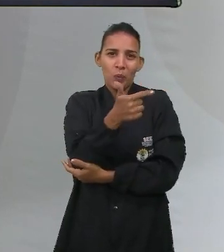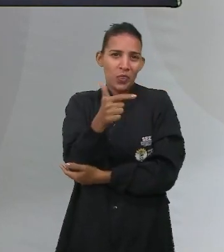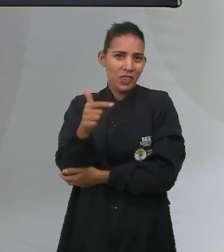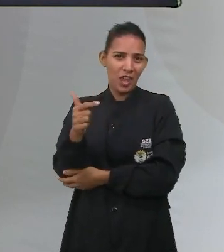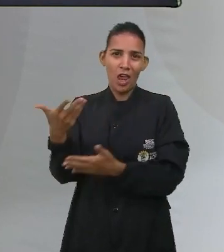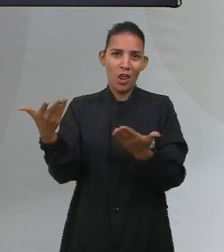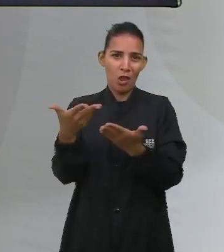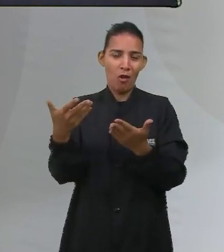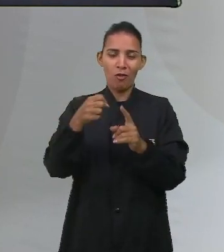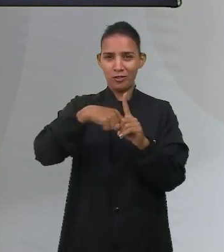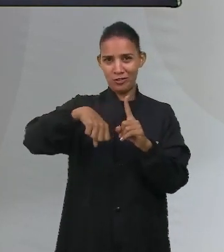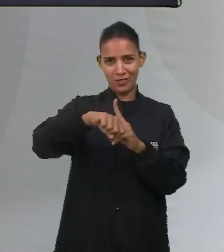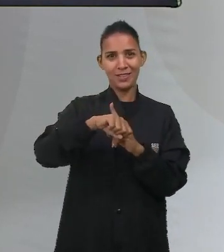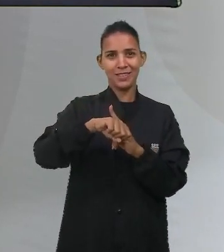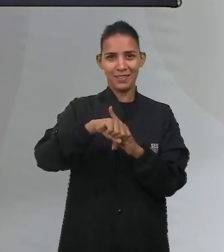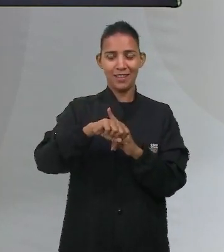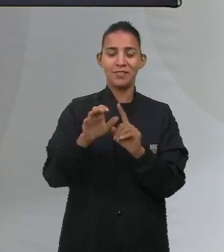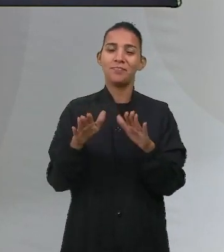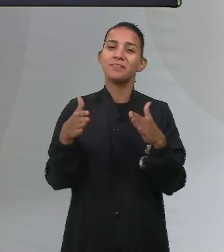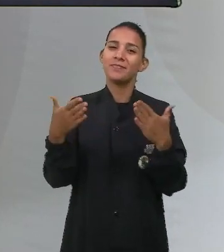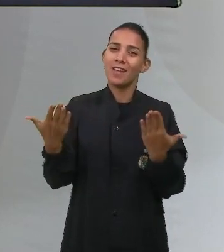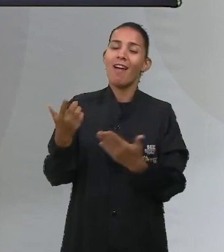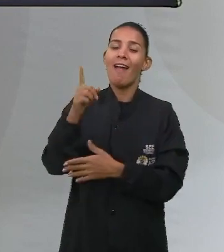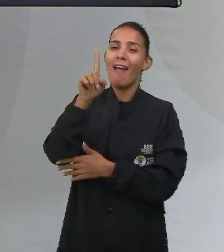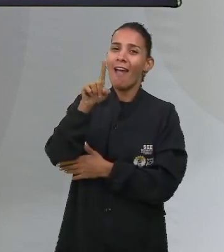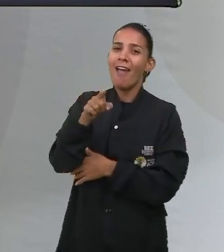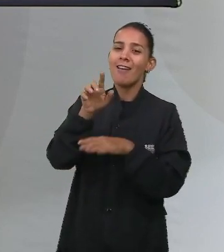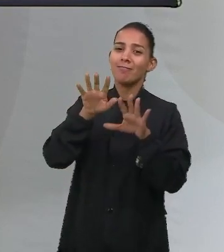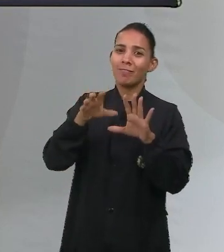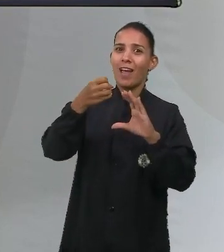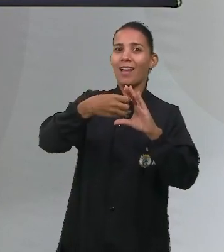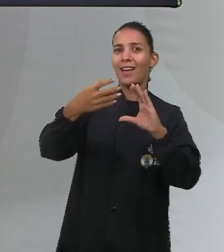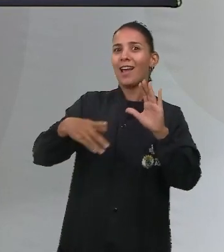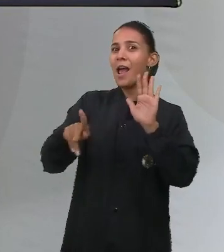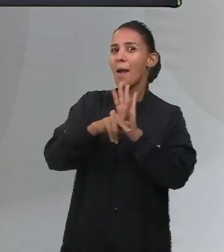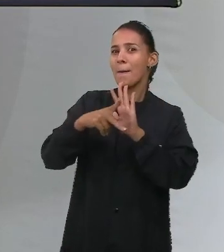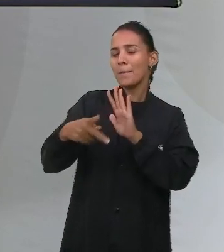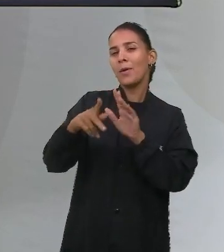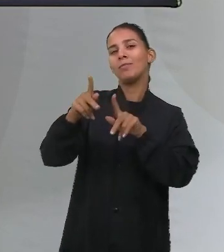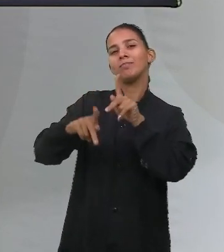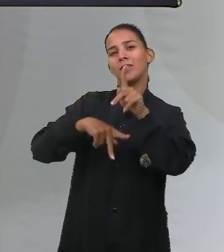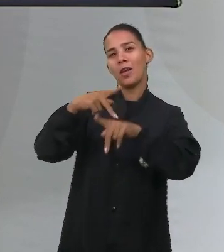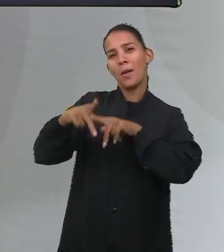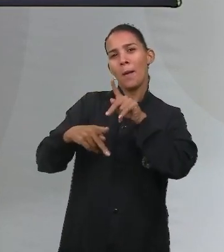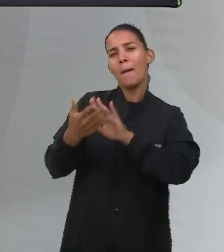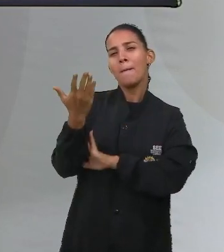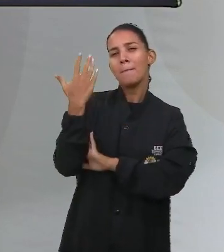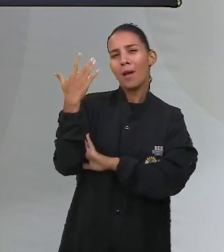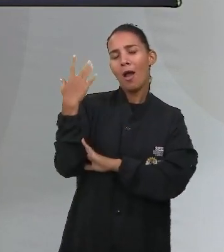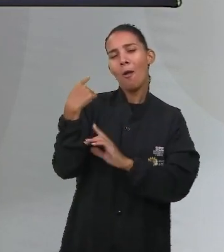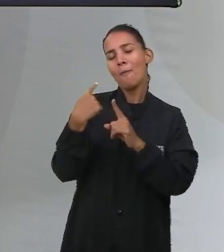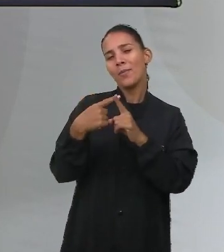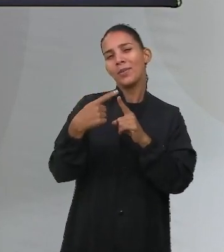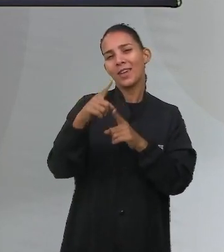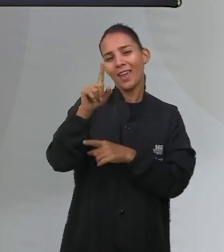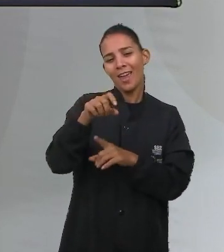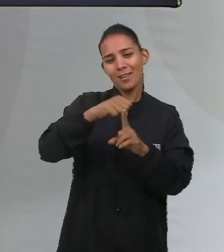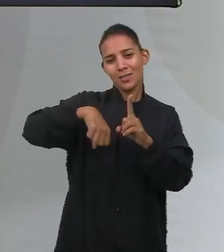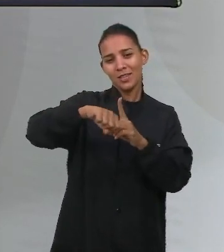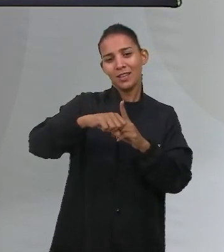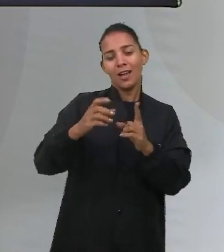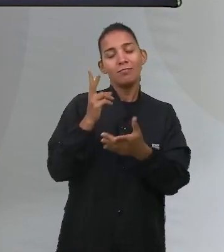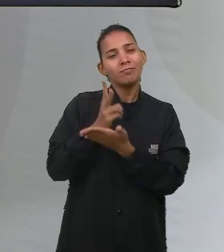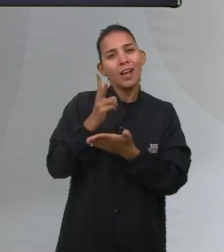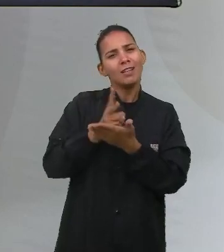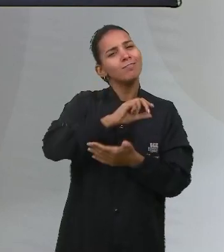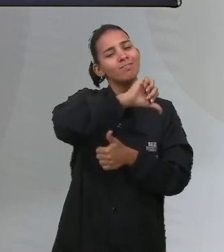nossa atualidade. Então, isso acaba caracterizando esse caráter dinâmico da sociedade.